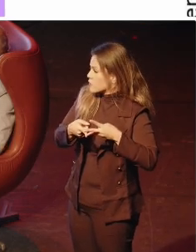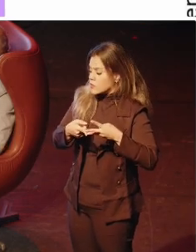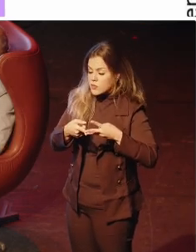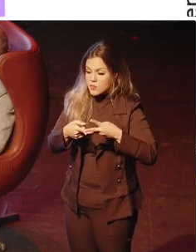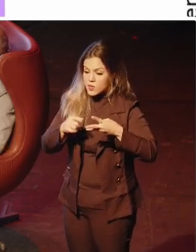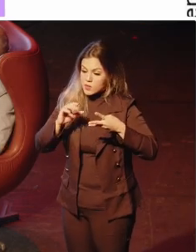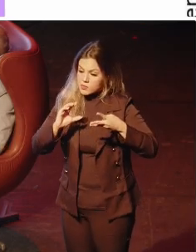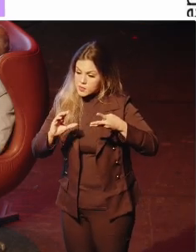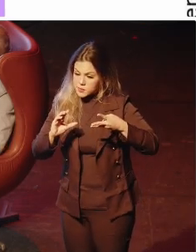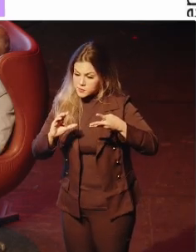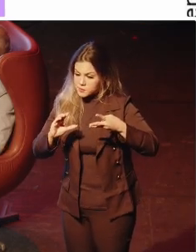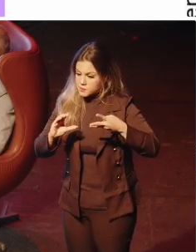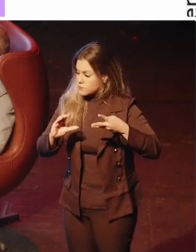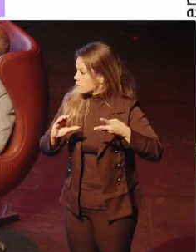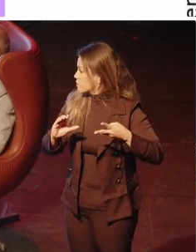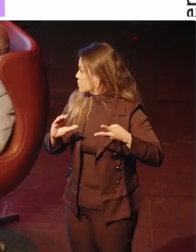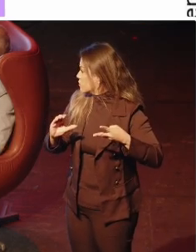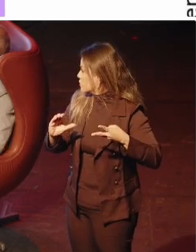C,